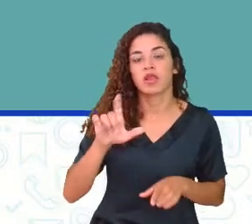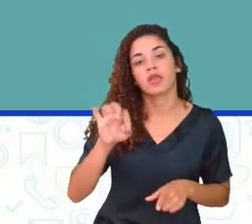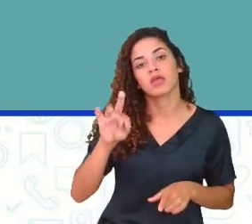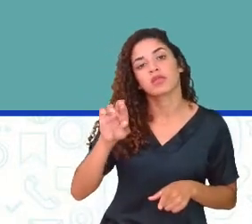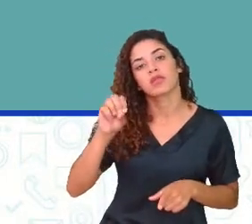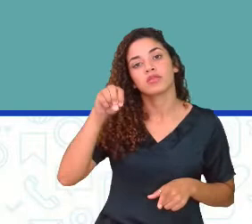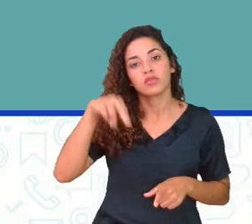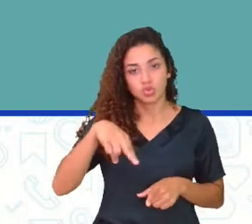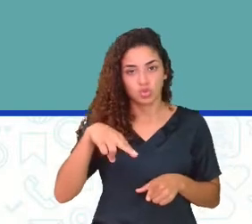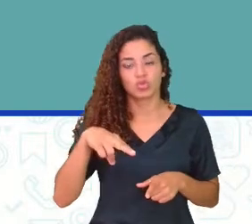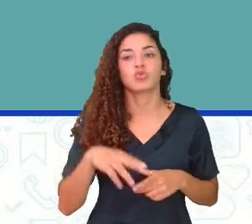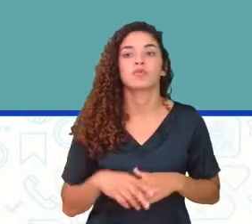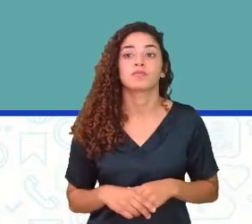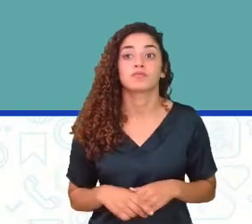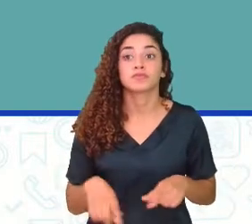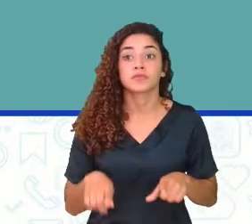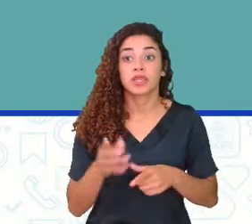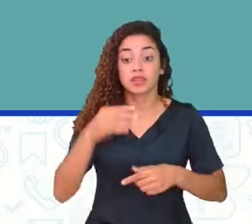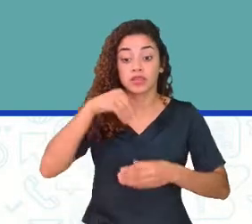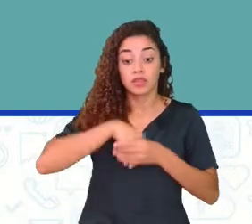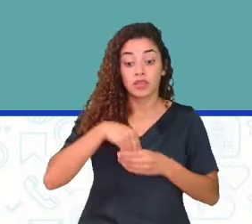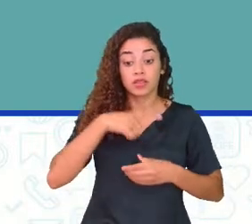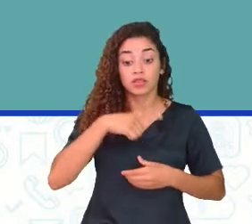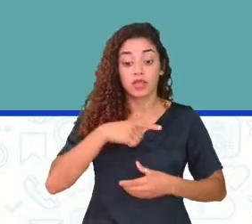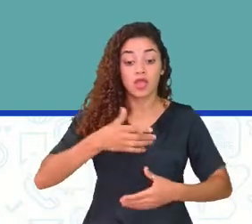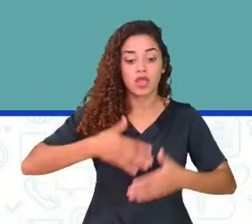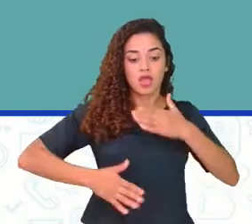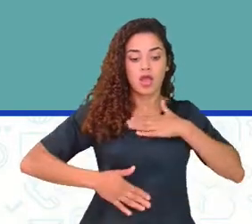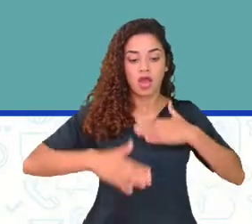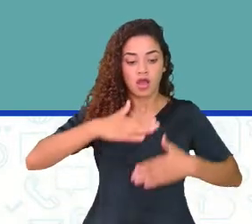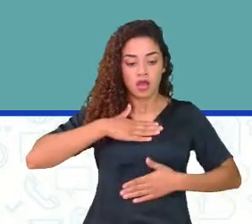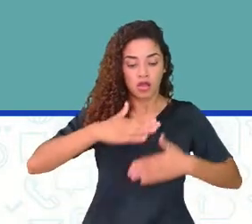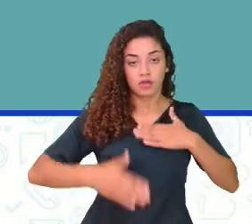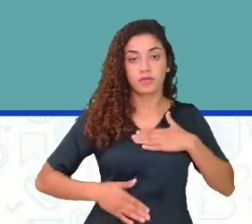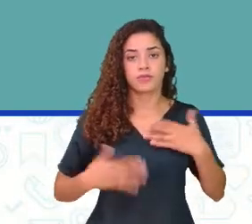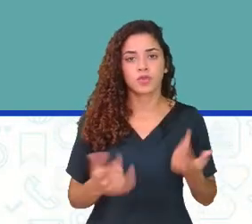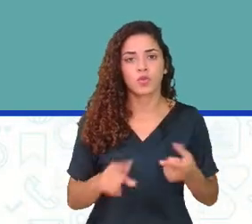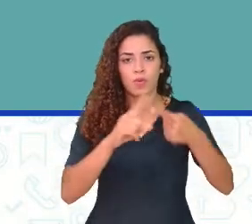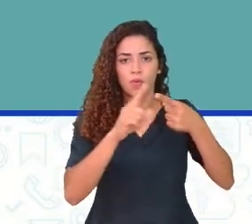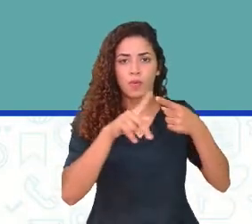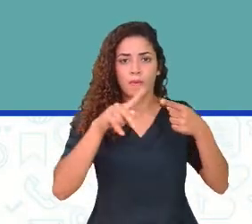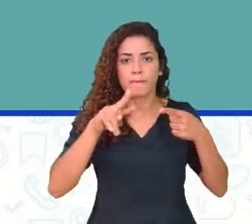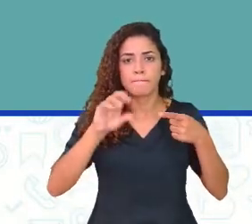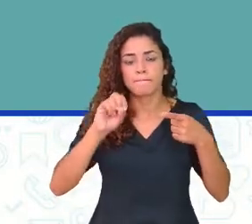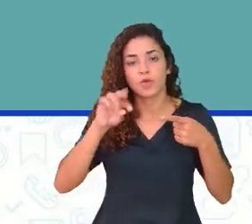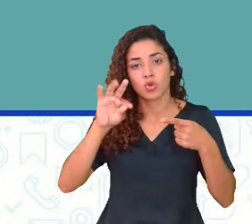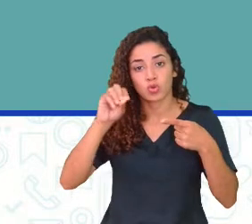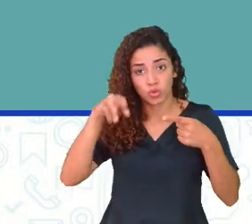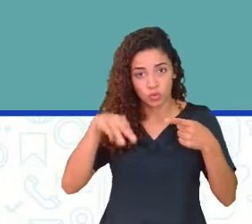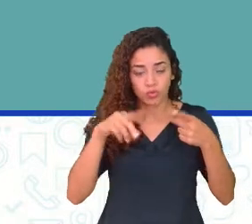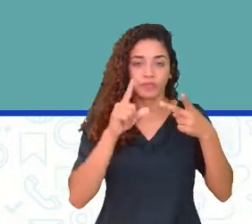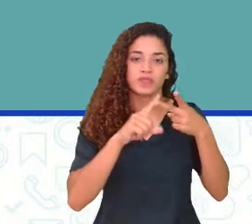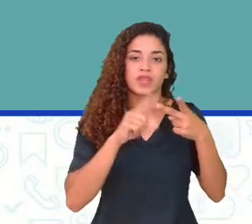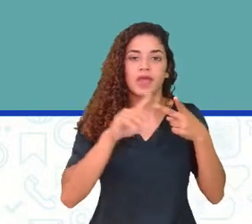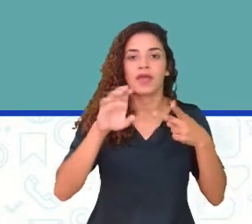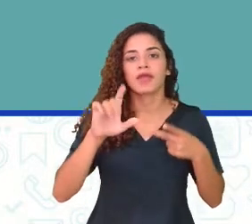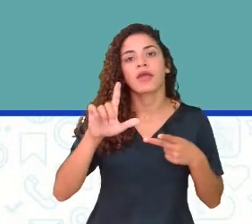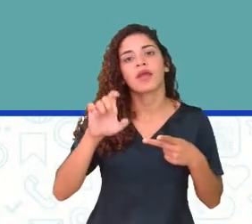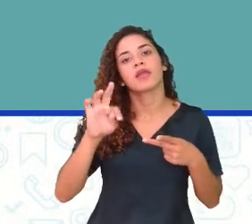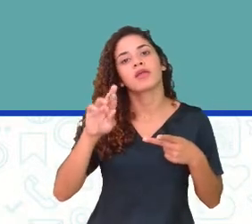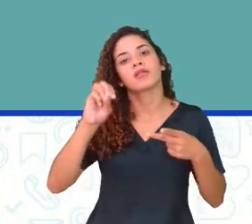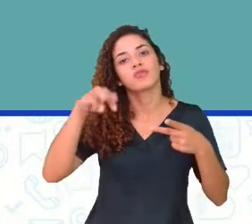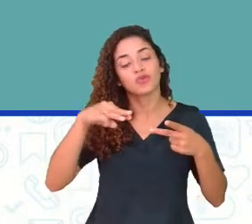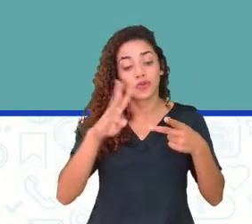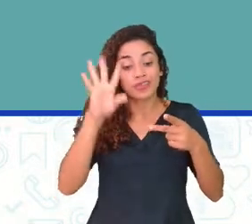aos corpos eletricamente carregados. Então, os prótons e os elétrons, eles estão presentes nos átomos, né? Então, os prótons